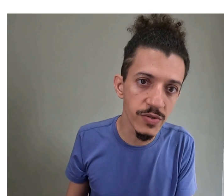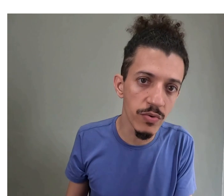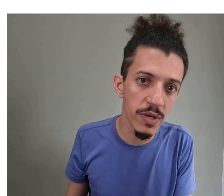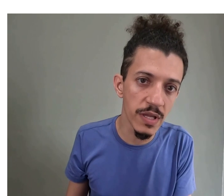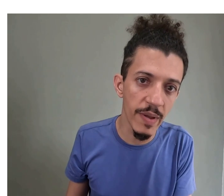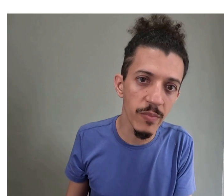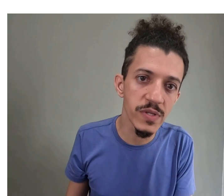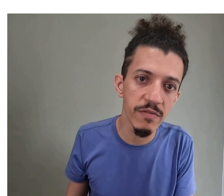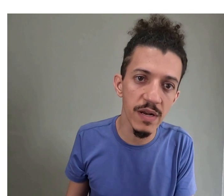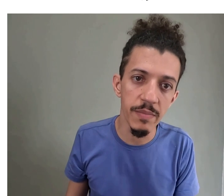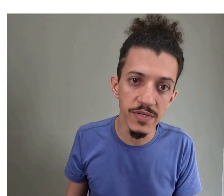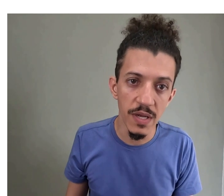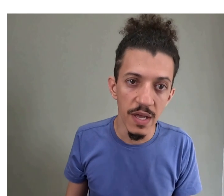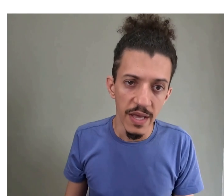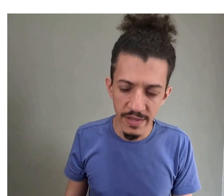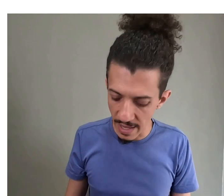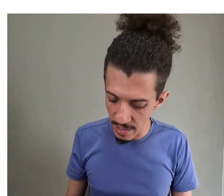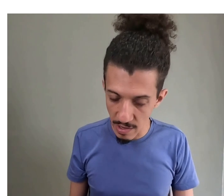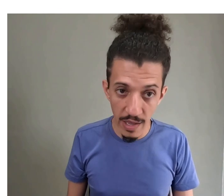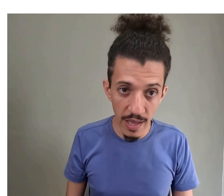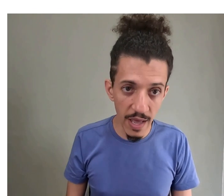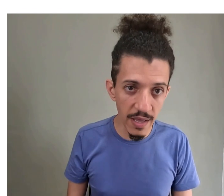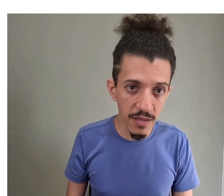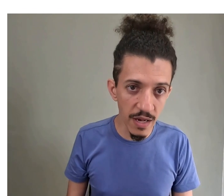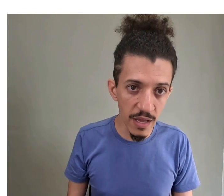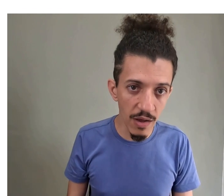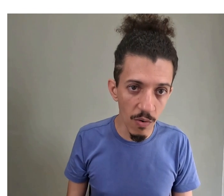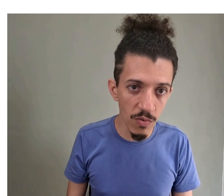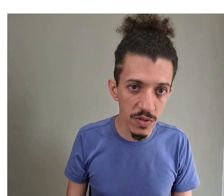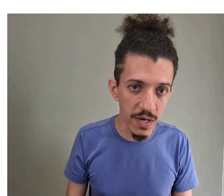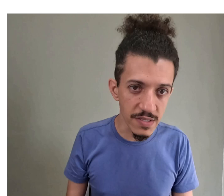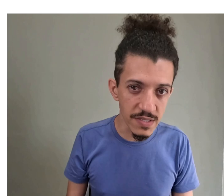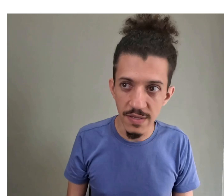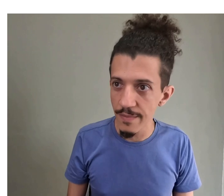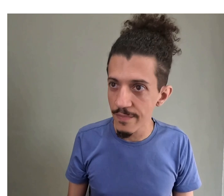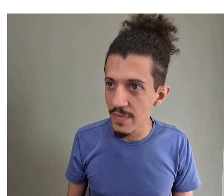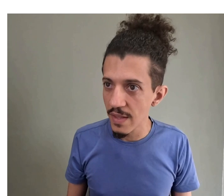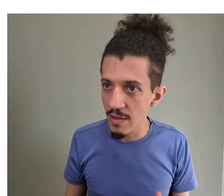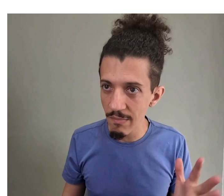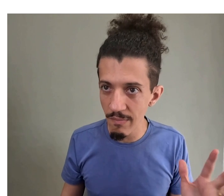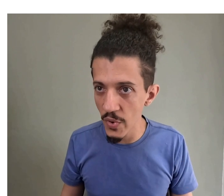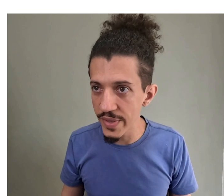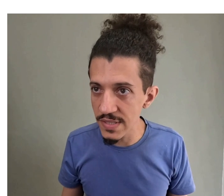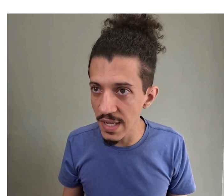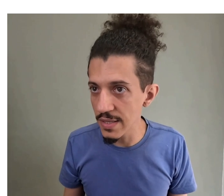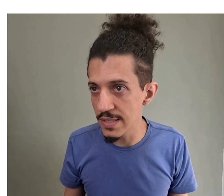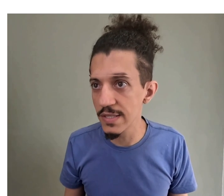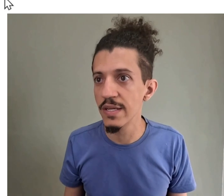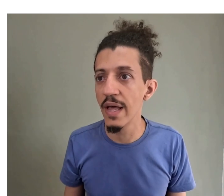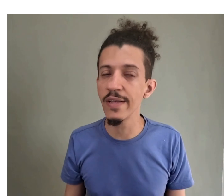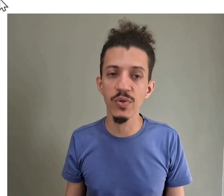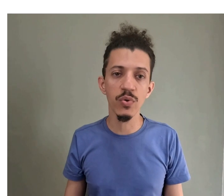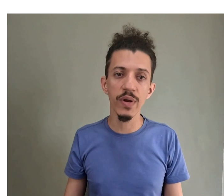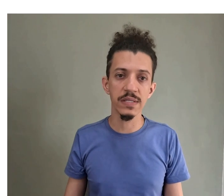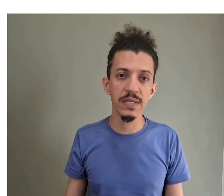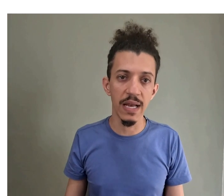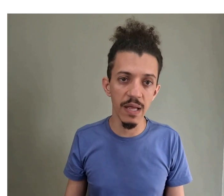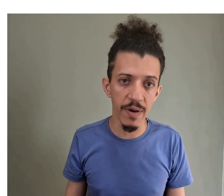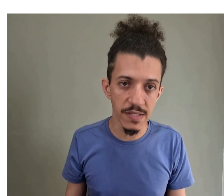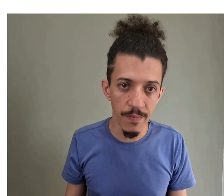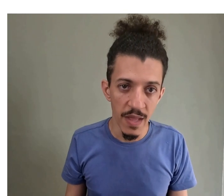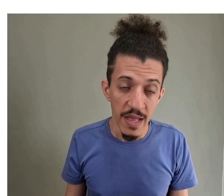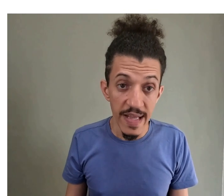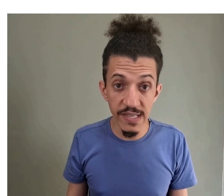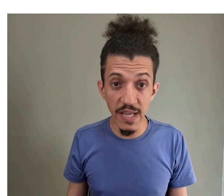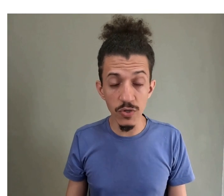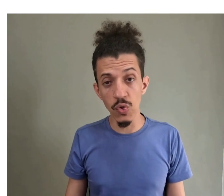essa estrutura aqui também é possível na Libras. E tem, entre outras, muitas tantas estruturas na